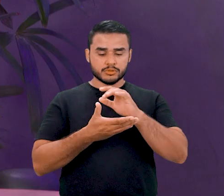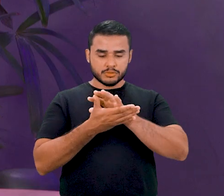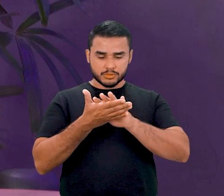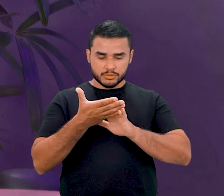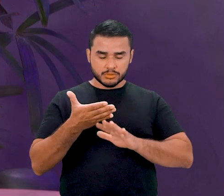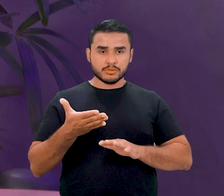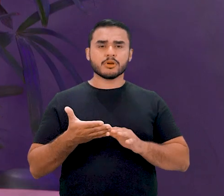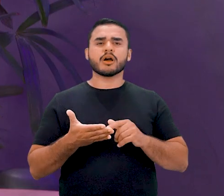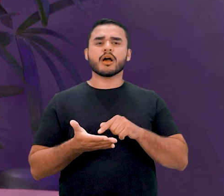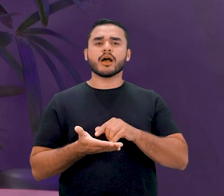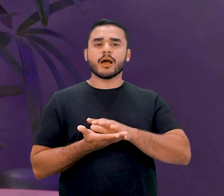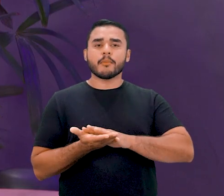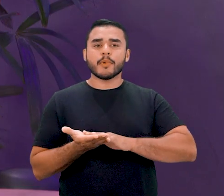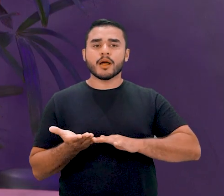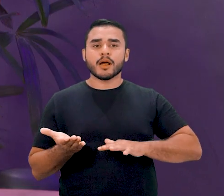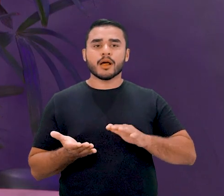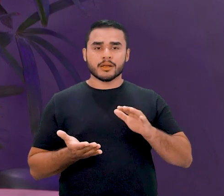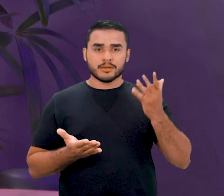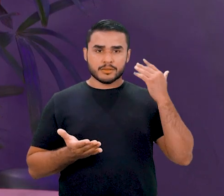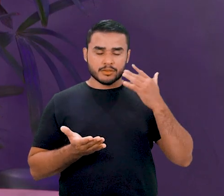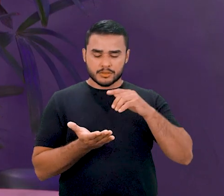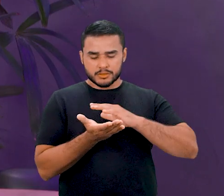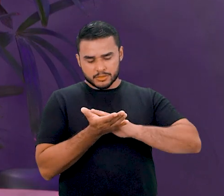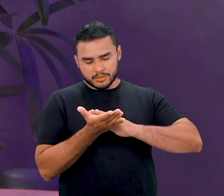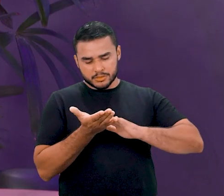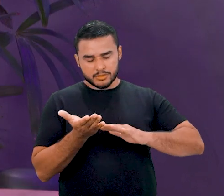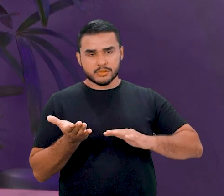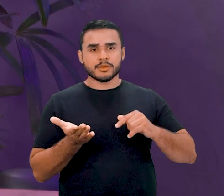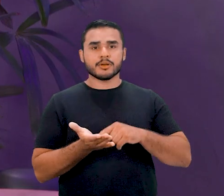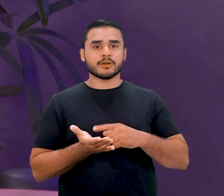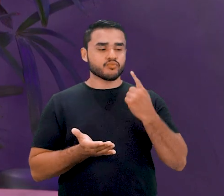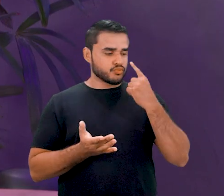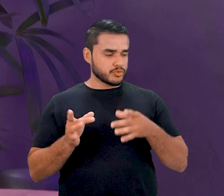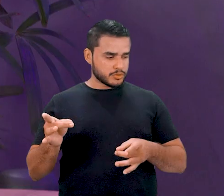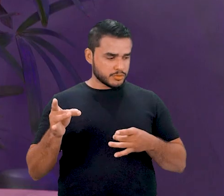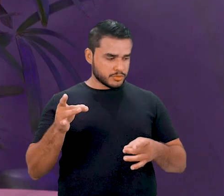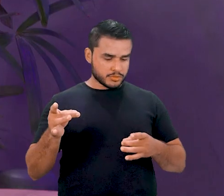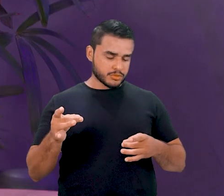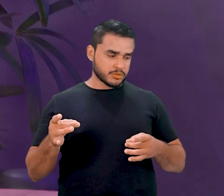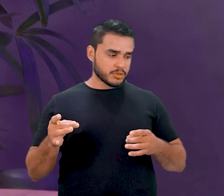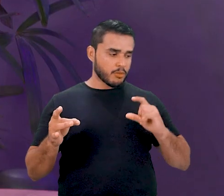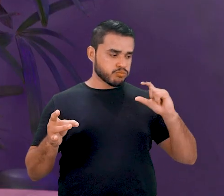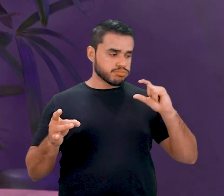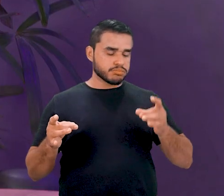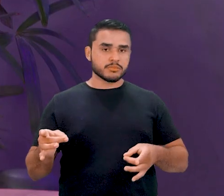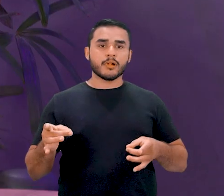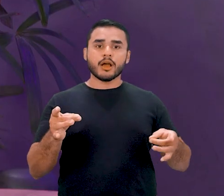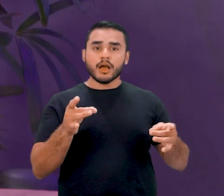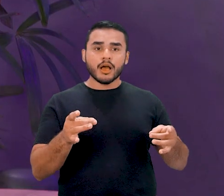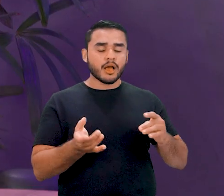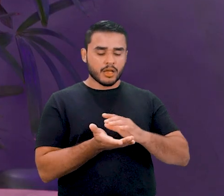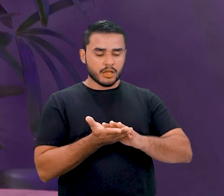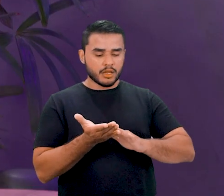Deus. em braille, assim. Sabe aquela folha de braille que uma página manuscrita em braille dá Aham, 3? 3. Cheguei lá com aquele bolinho de...